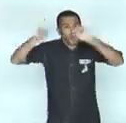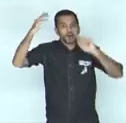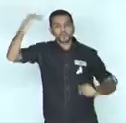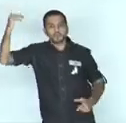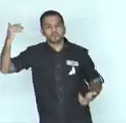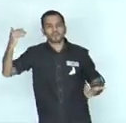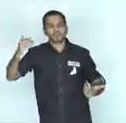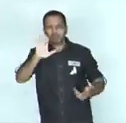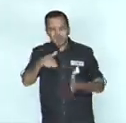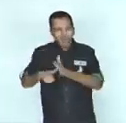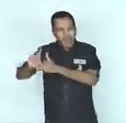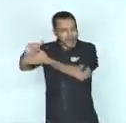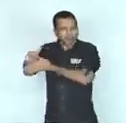ficou com dinheiro